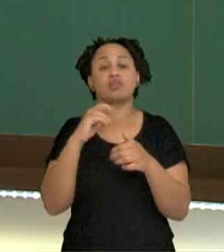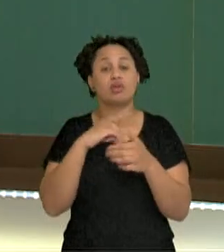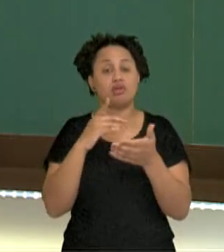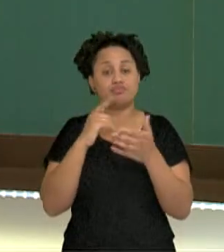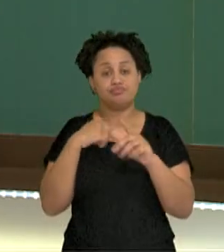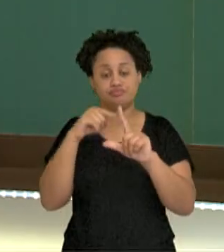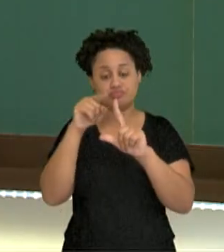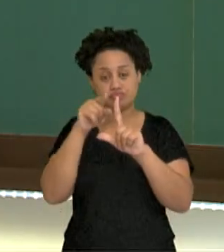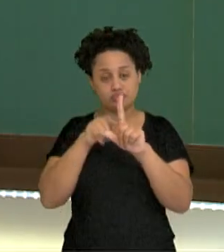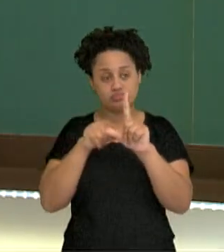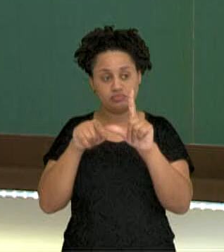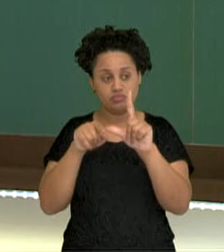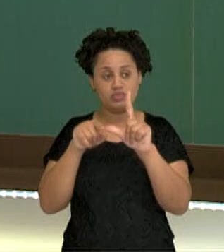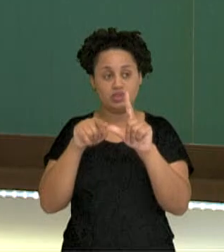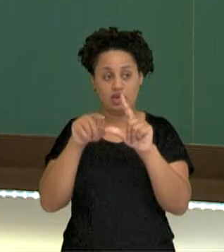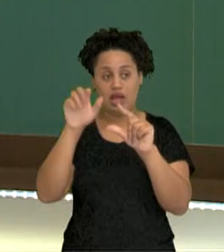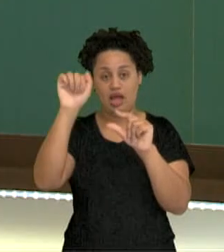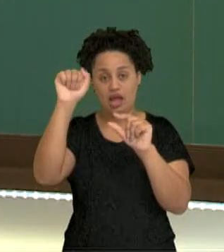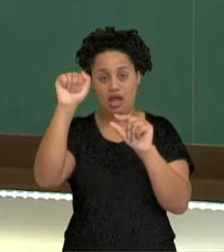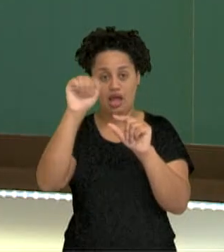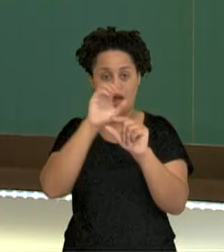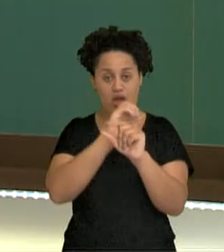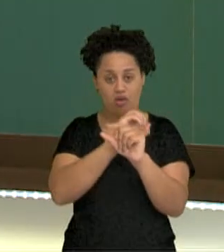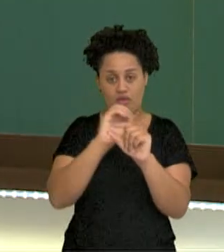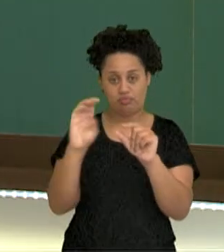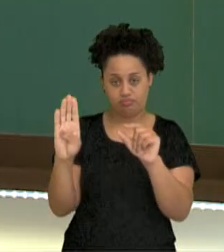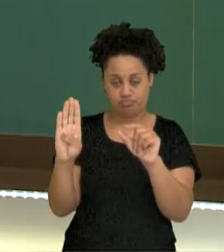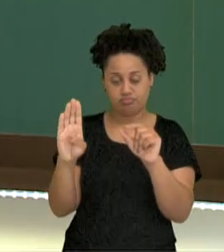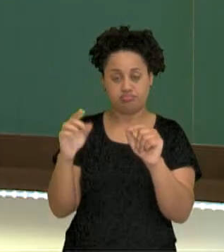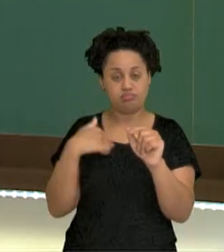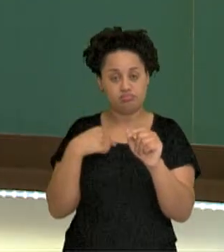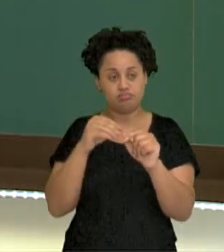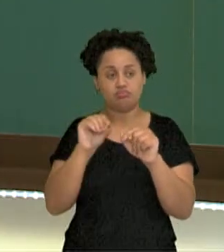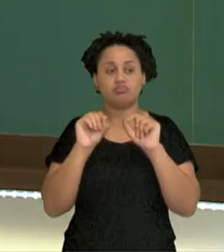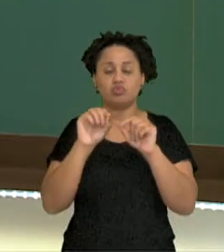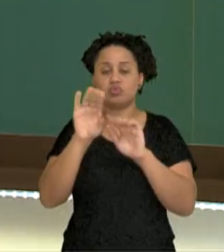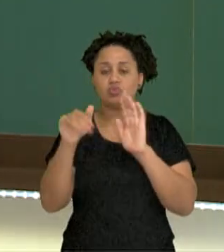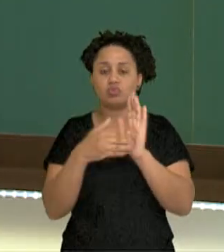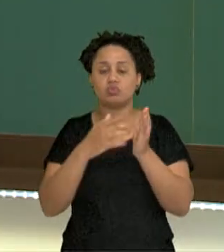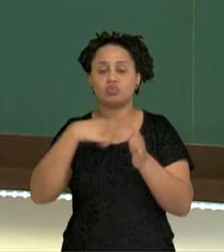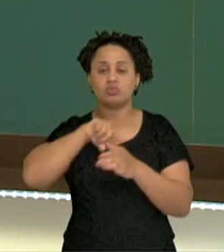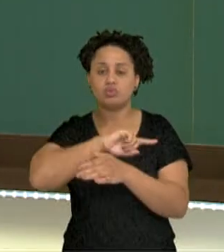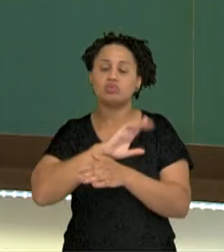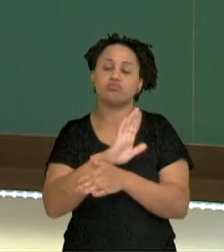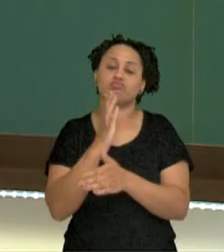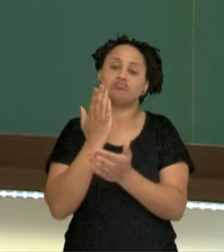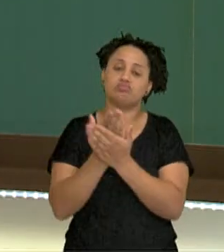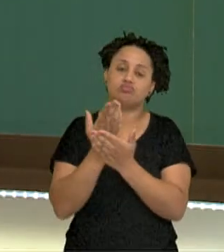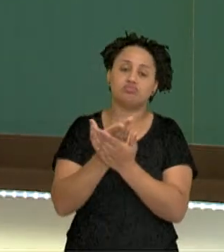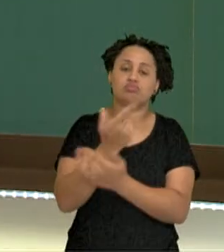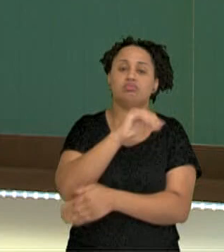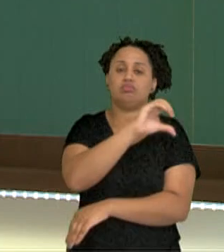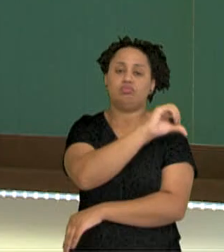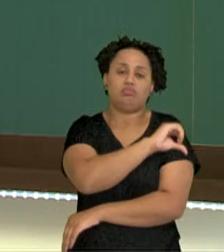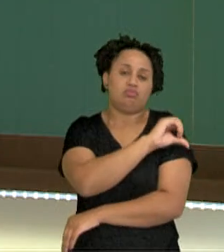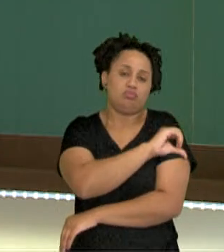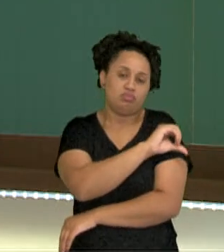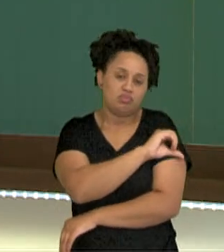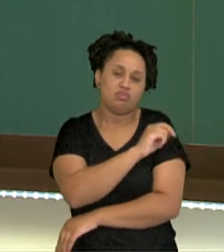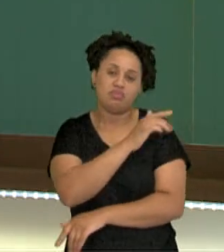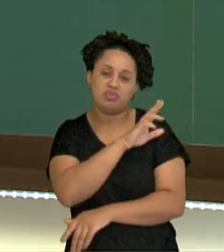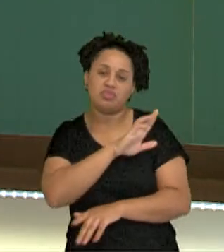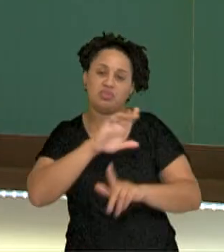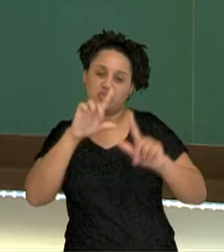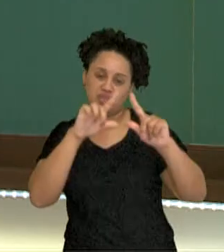retângulo AOB, colocar as relações trigonométricas que nós estudamos lá no 9º ano com os